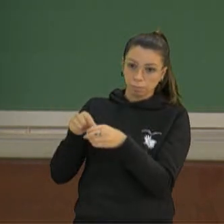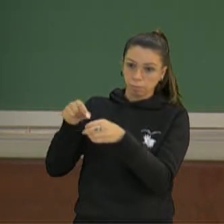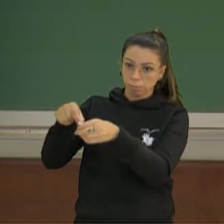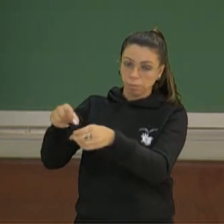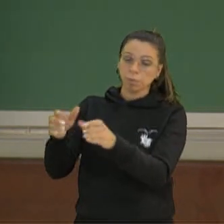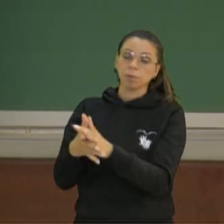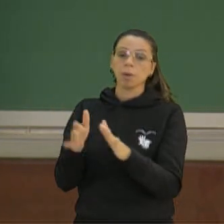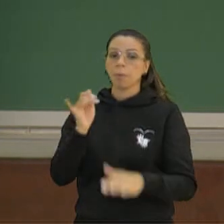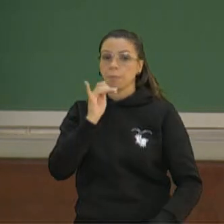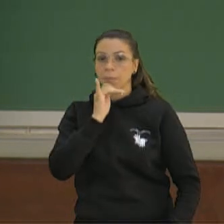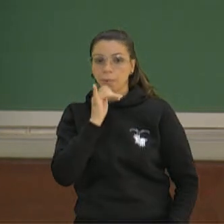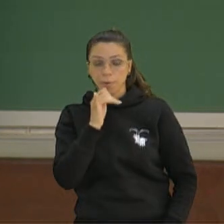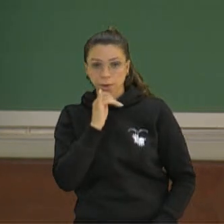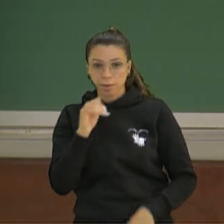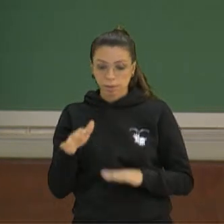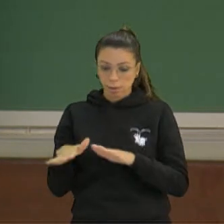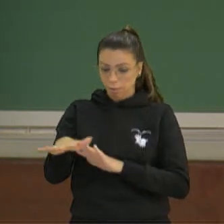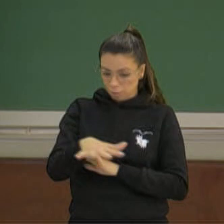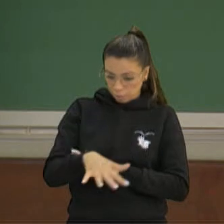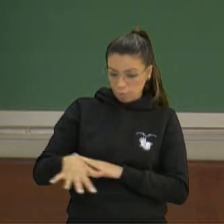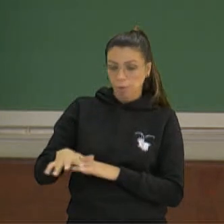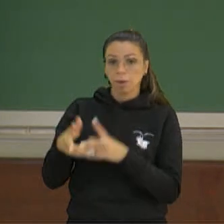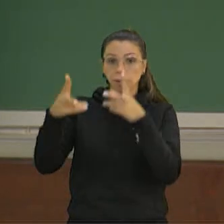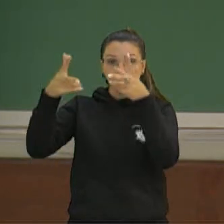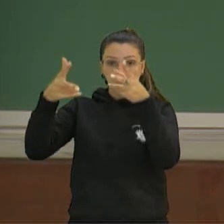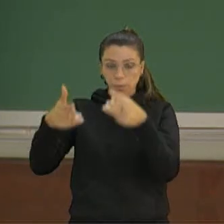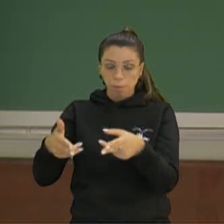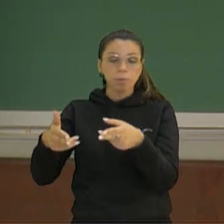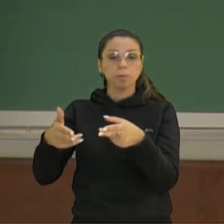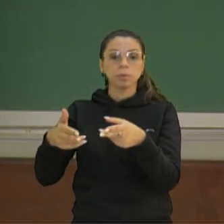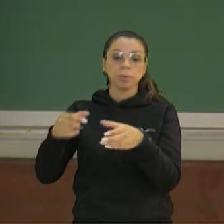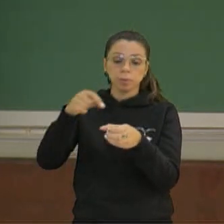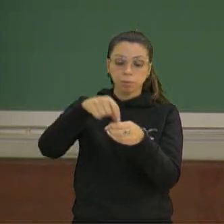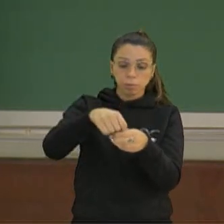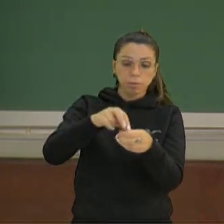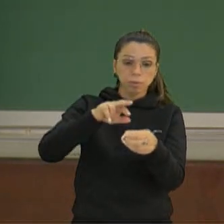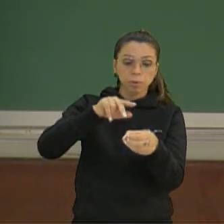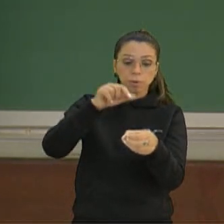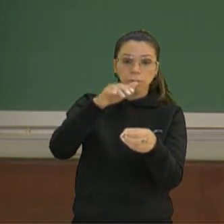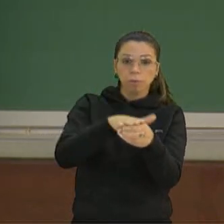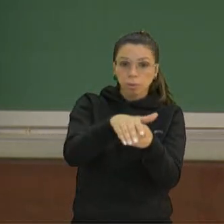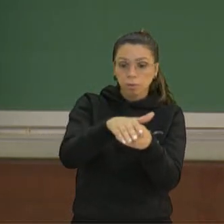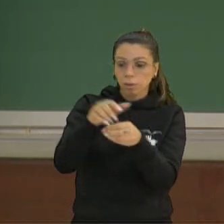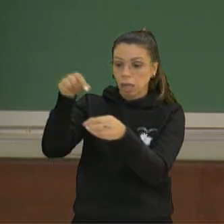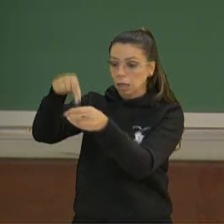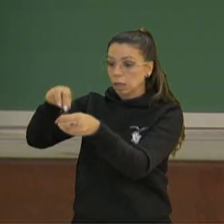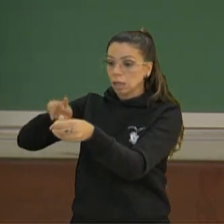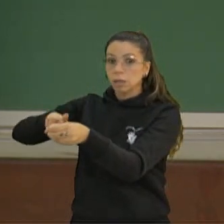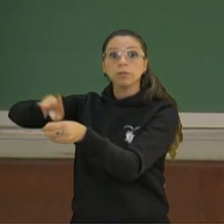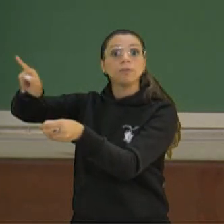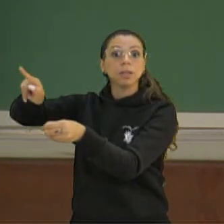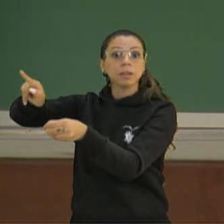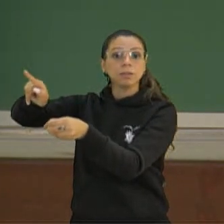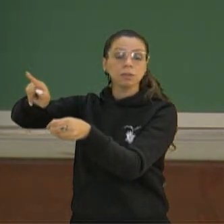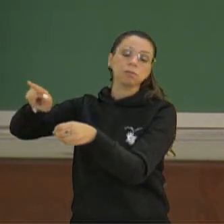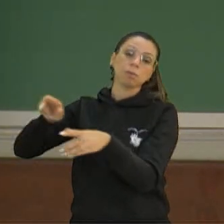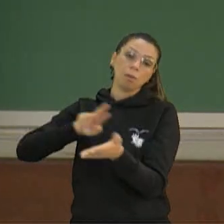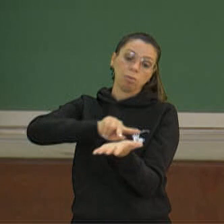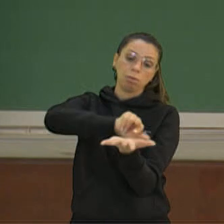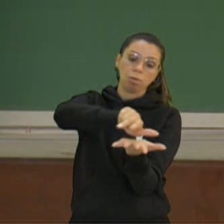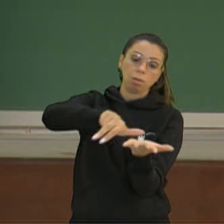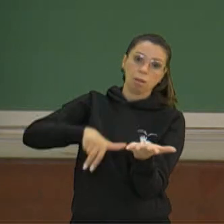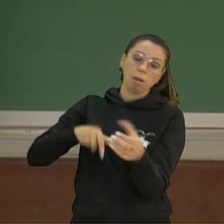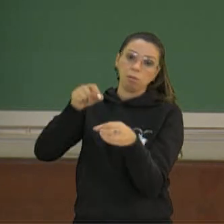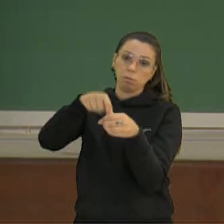numa mesma propriedade, plantamos mais de um produto, tá? Tem ali diversas culturas.